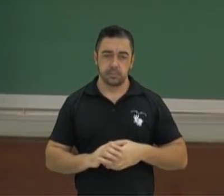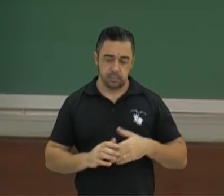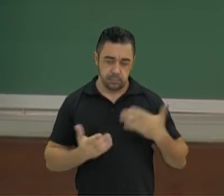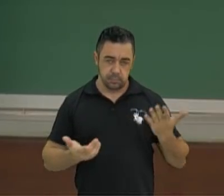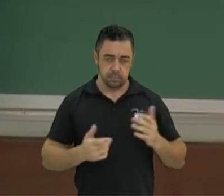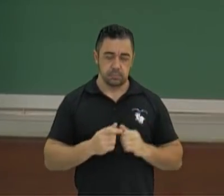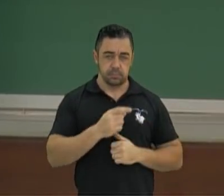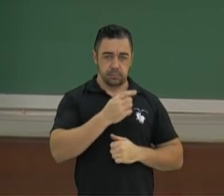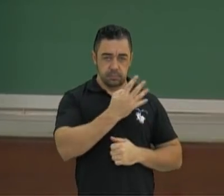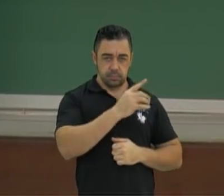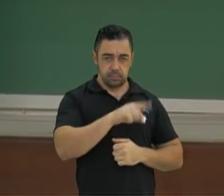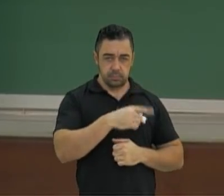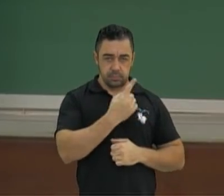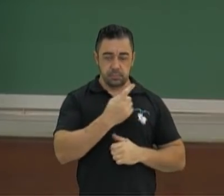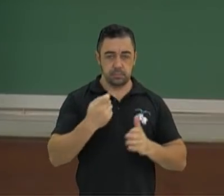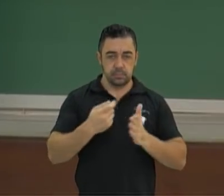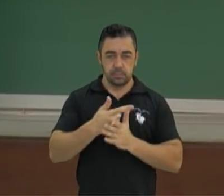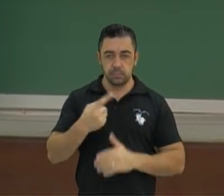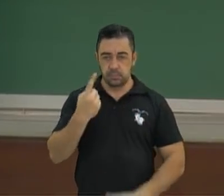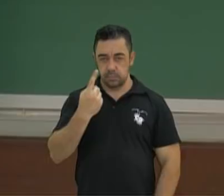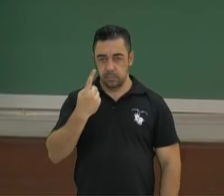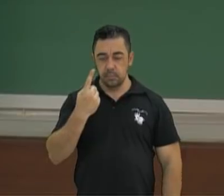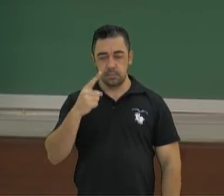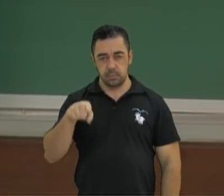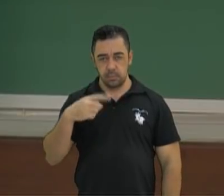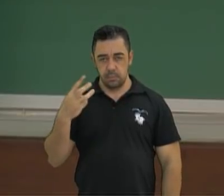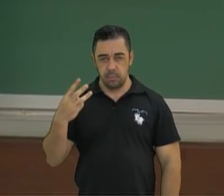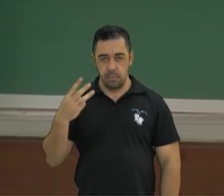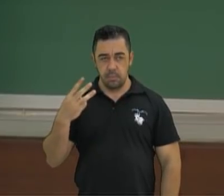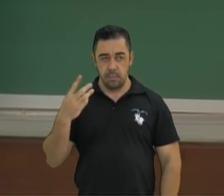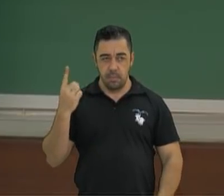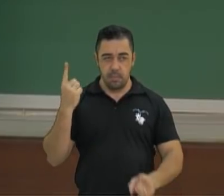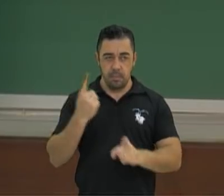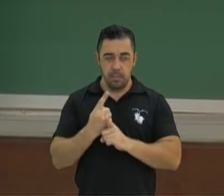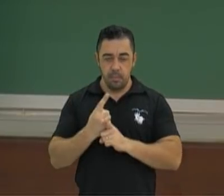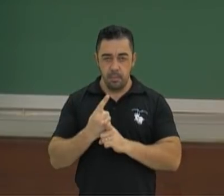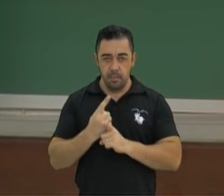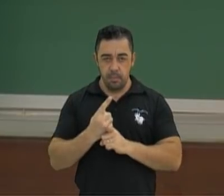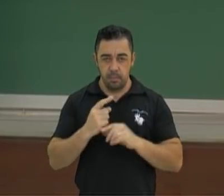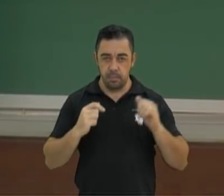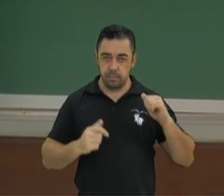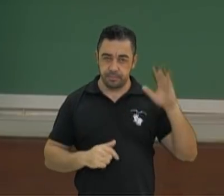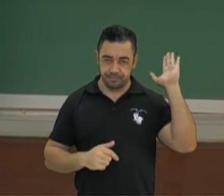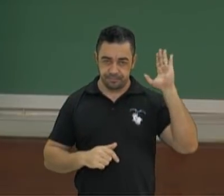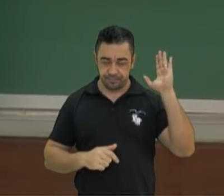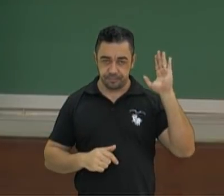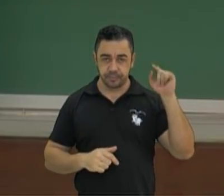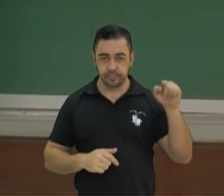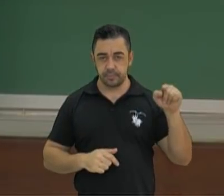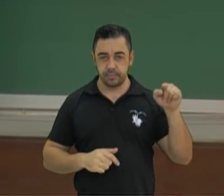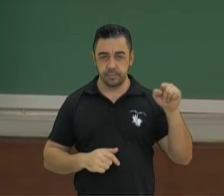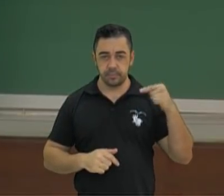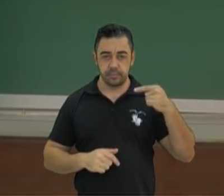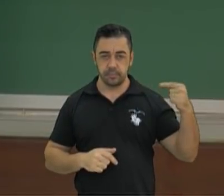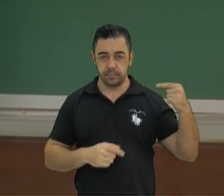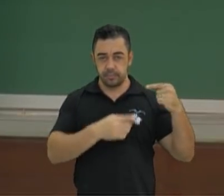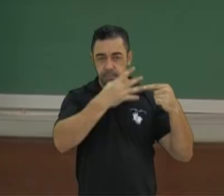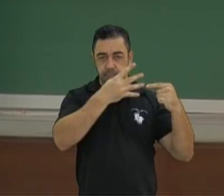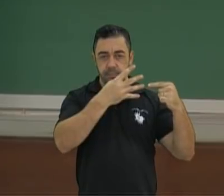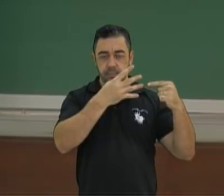e paguei 1,3, tá? Olha lá, quem é o valor maior? O 4,1 que é negativo